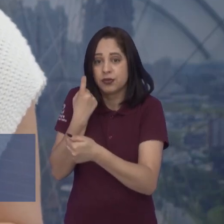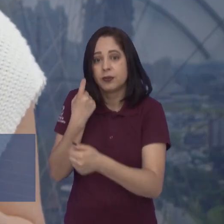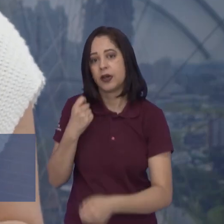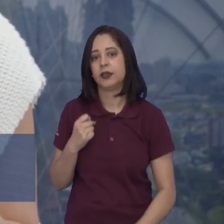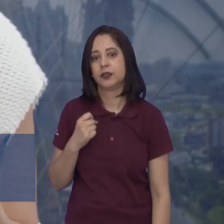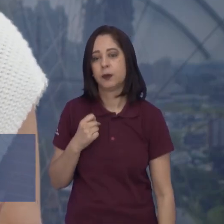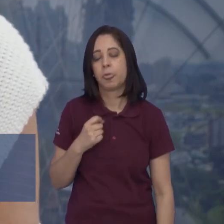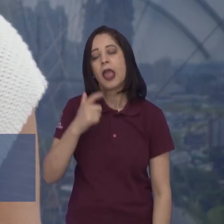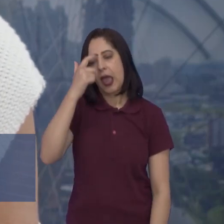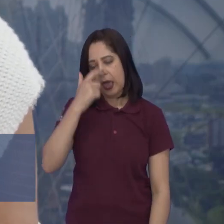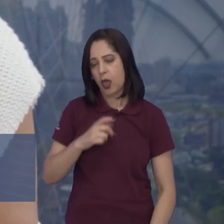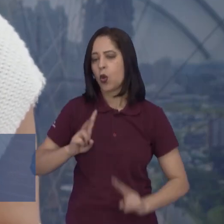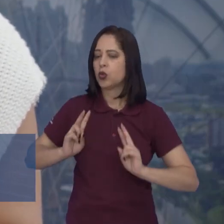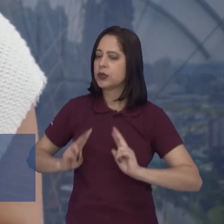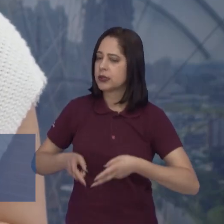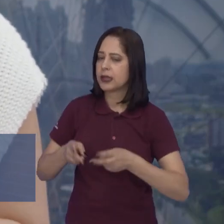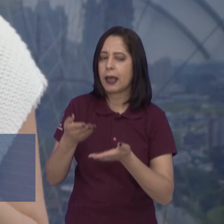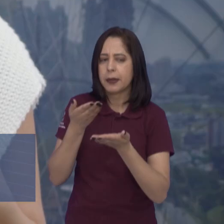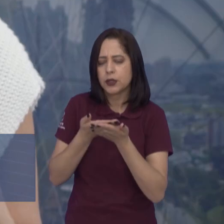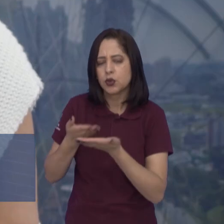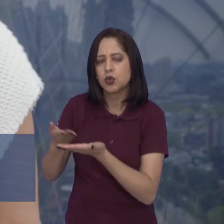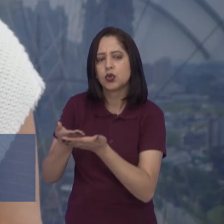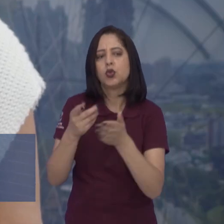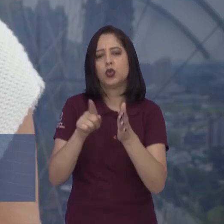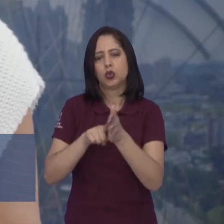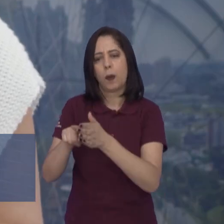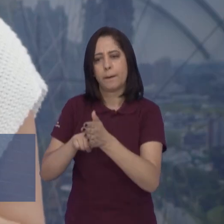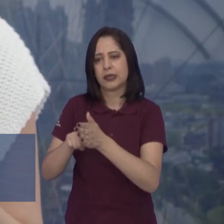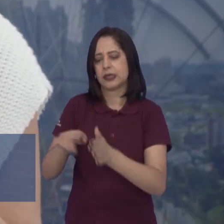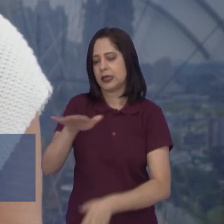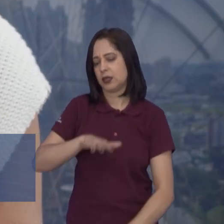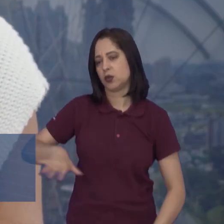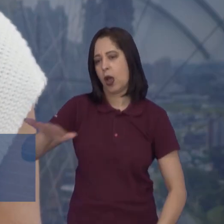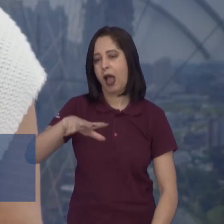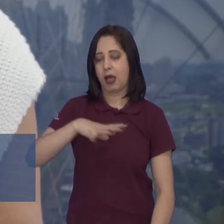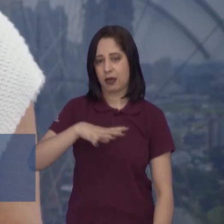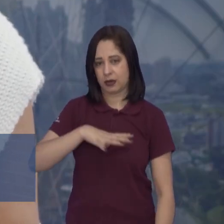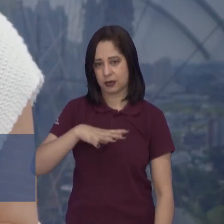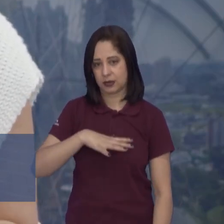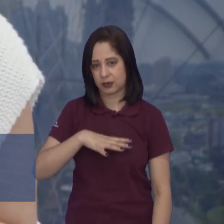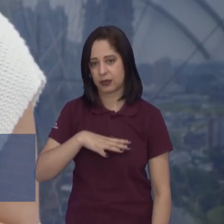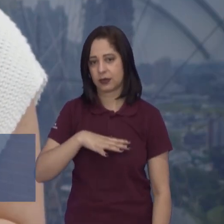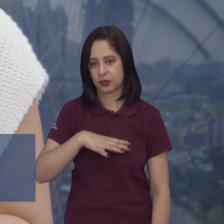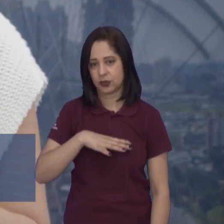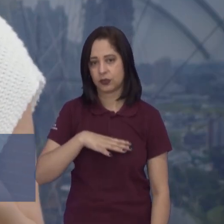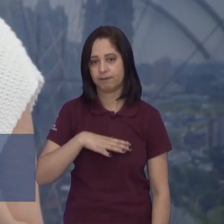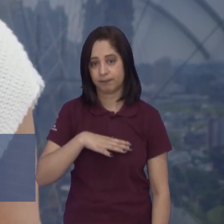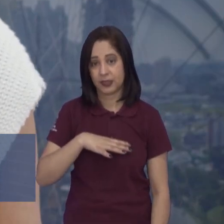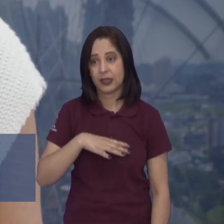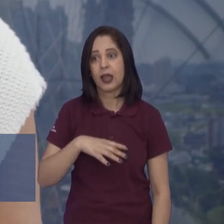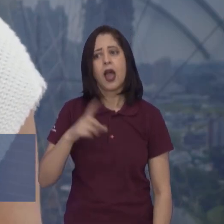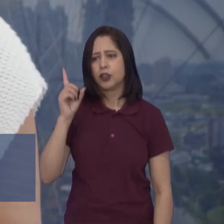estuda a região metropolitana, o problema de você governar uma região de conurbação urbana é muito